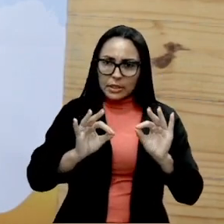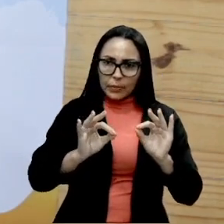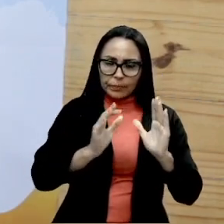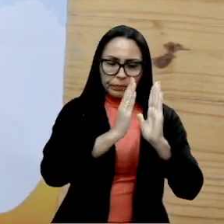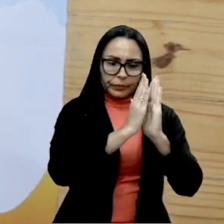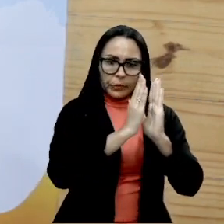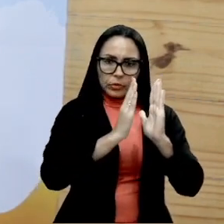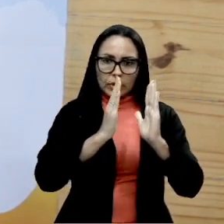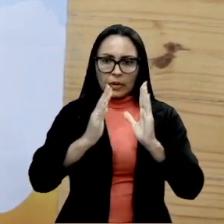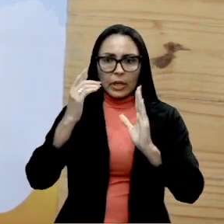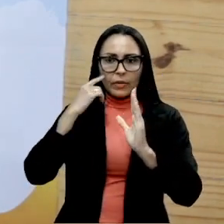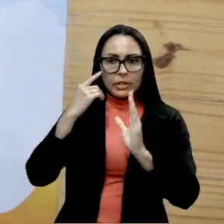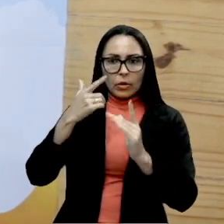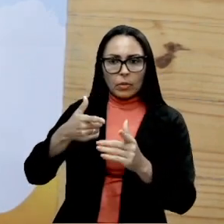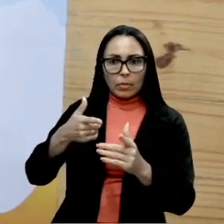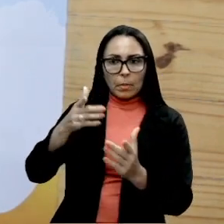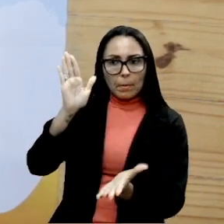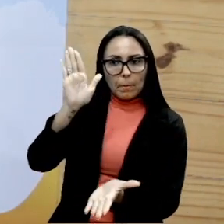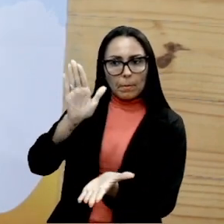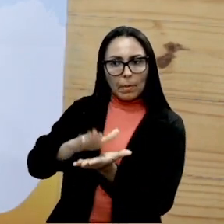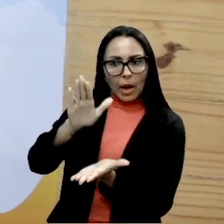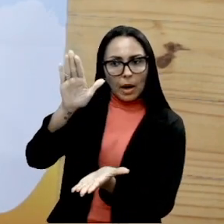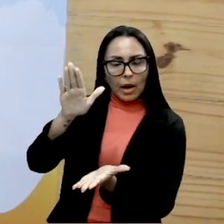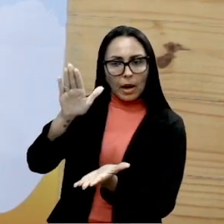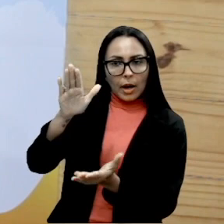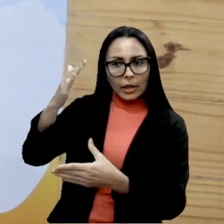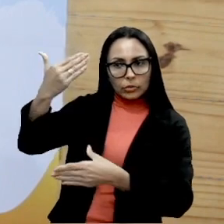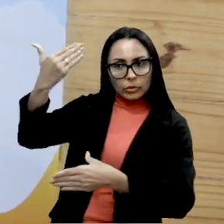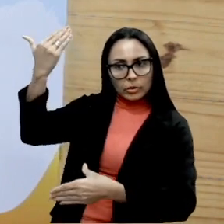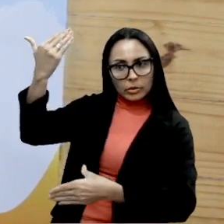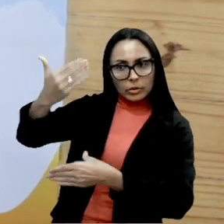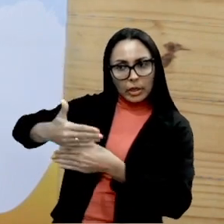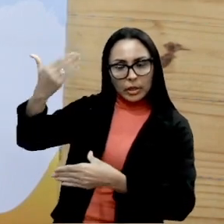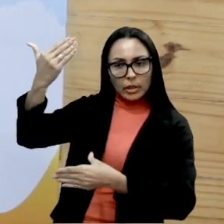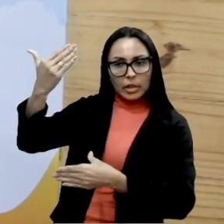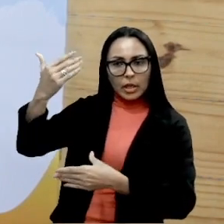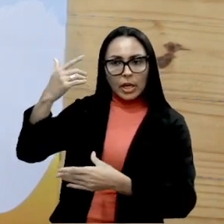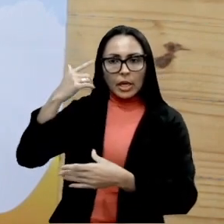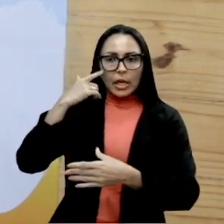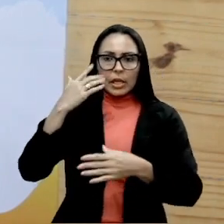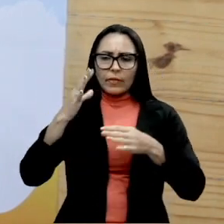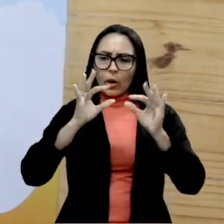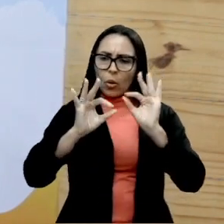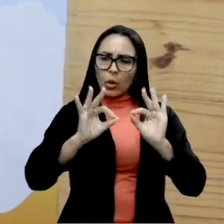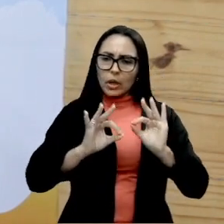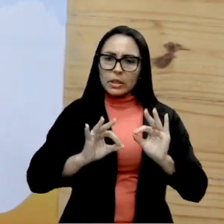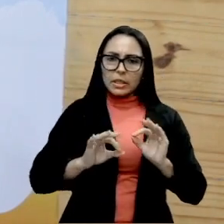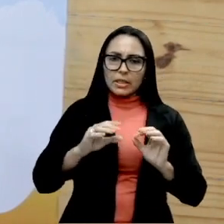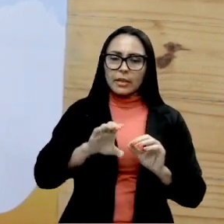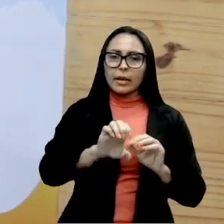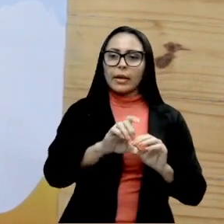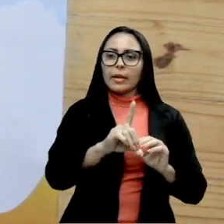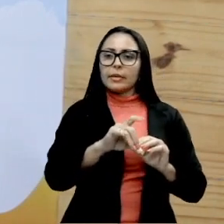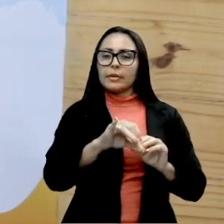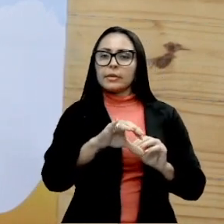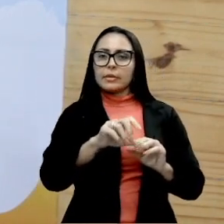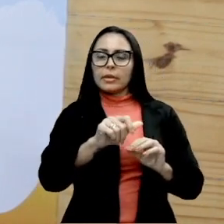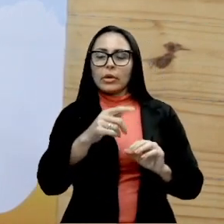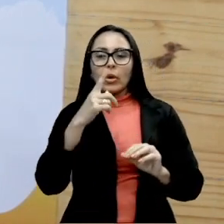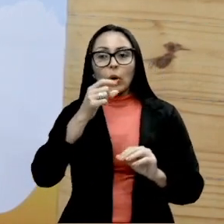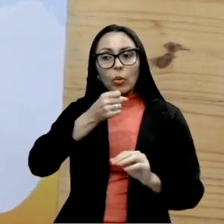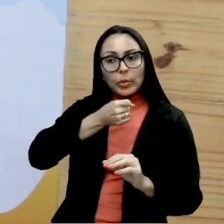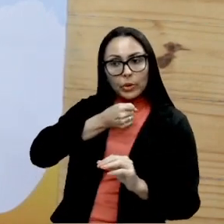claquetista faz uma batidinha assim, ó, essa batidinha que vai sincronizar depois na edição o áudio, que é do microfone